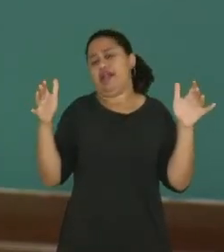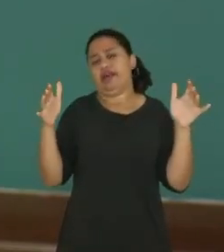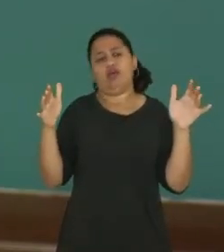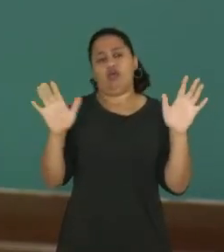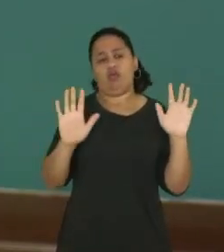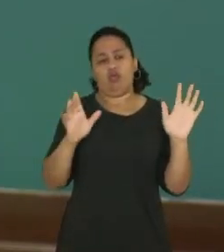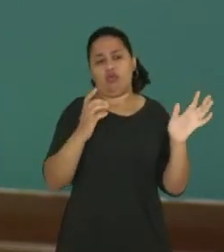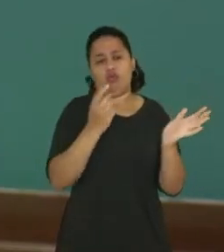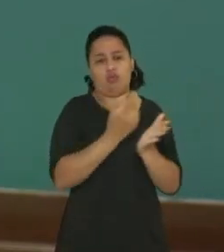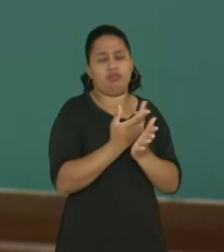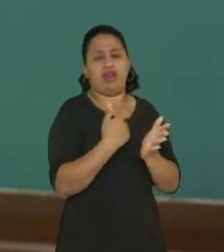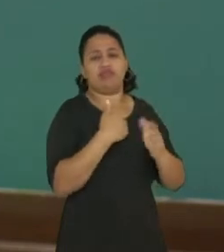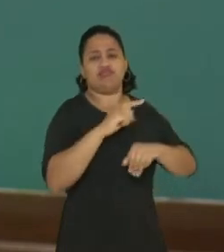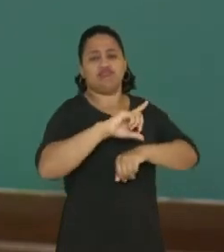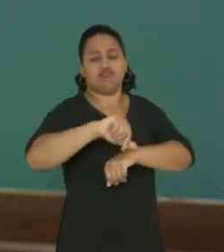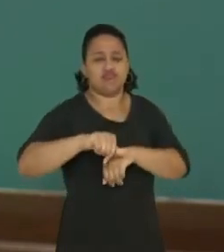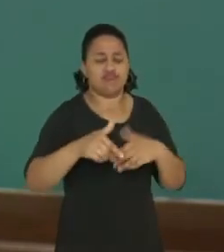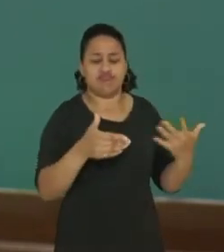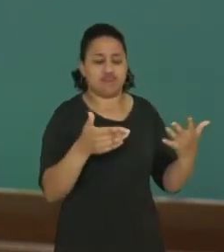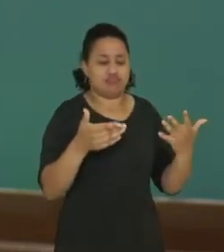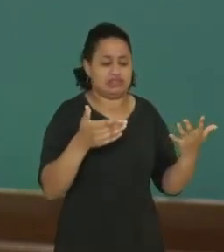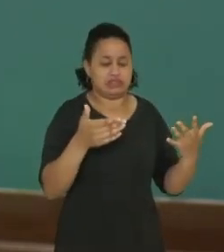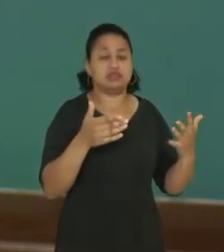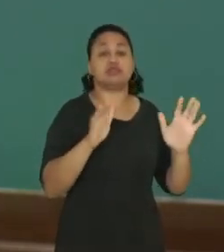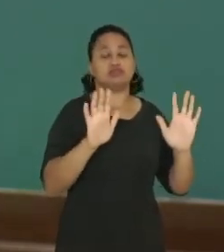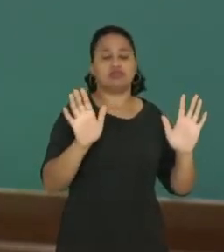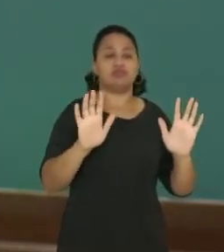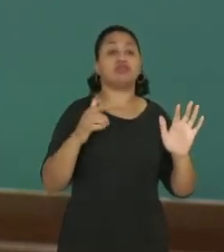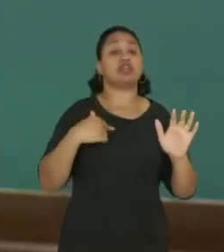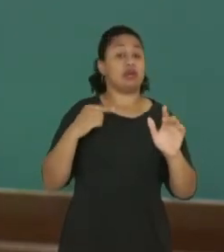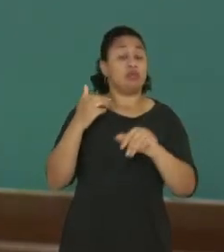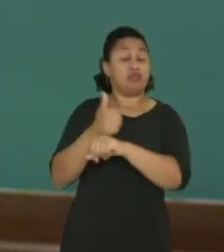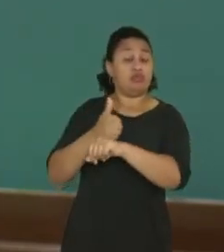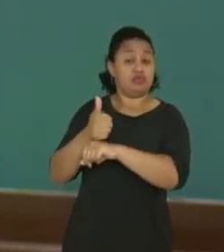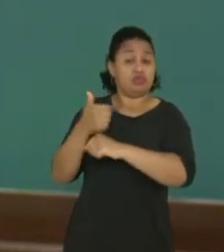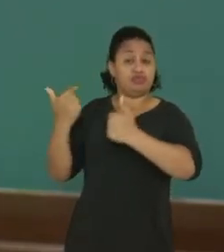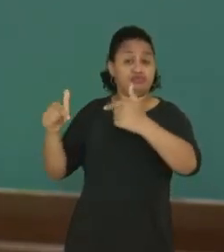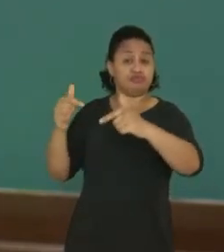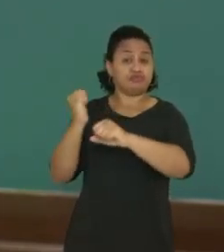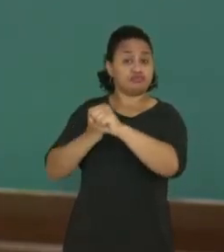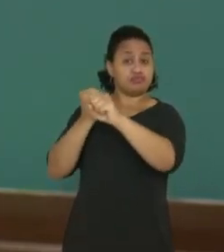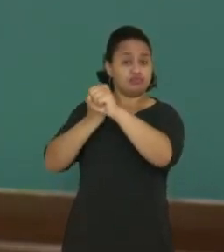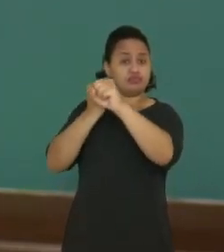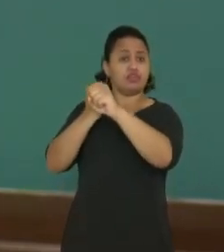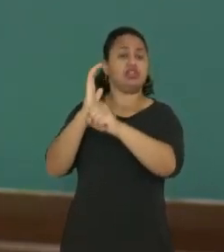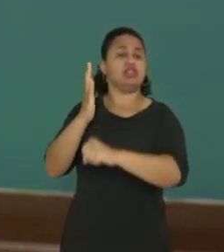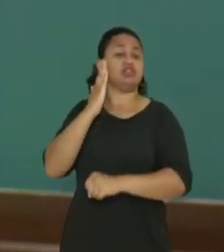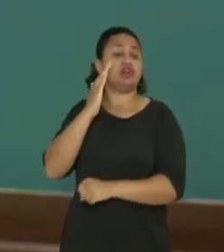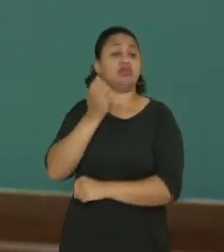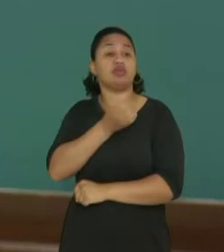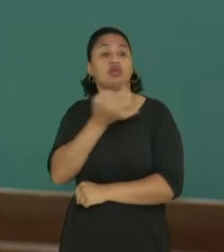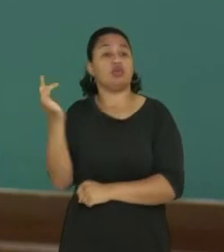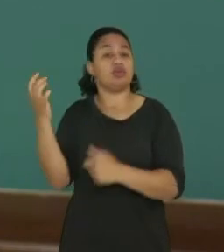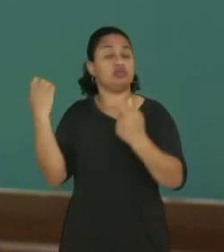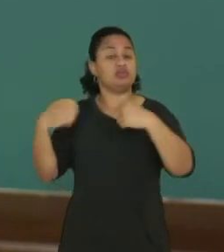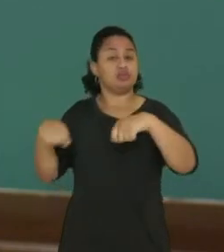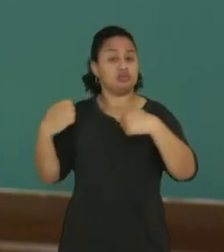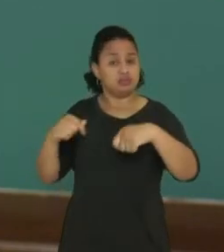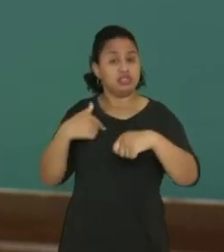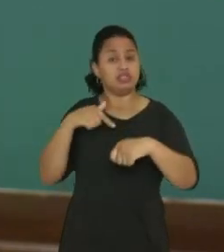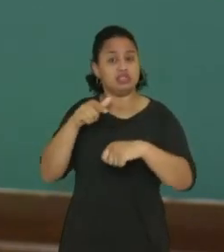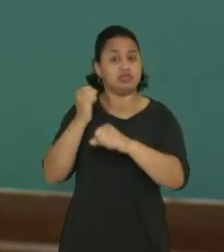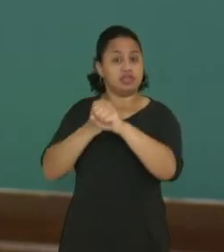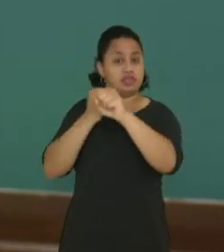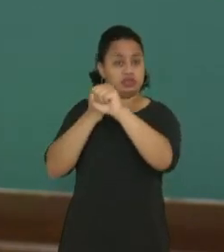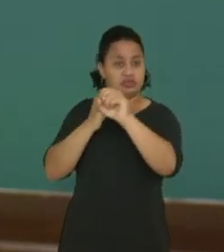comprar e atrasar essa obra, né? Então, o especialista que trabalha com essa área, ele já sabe mais ou menos uma quantidade que vai ser necessária para determinada obra,